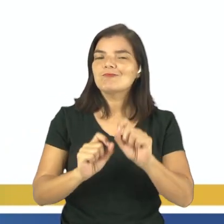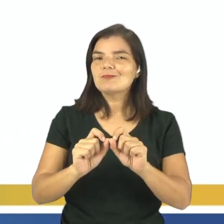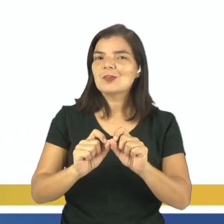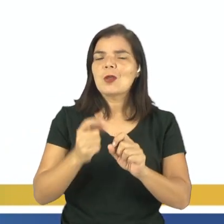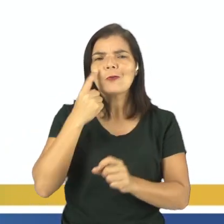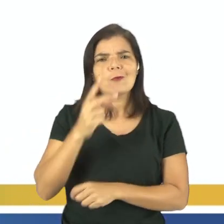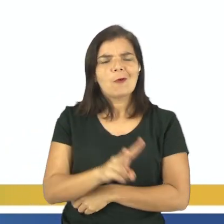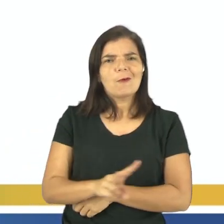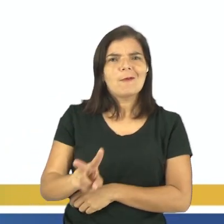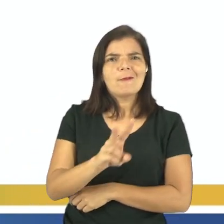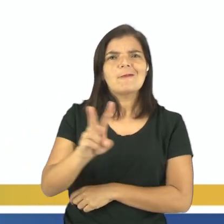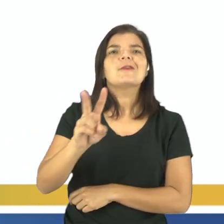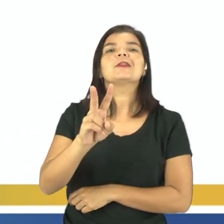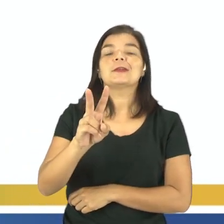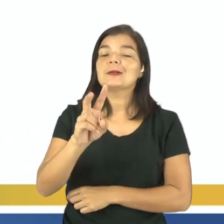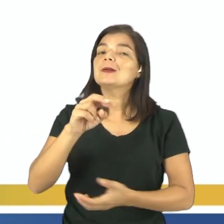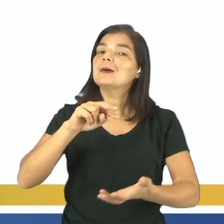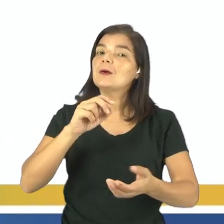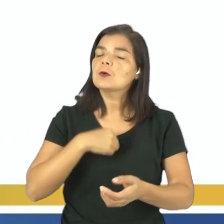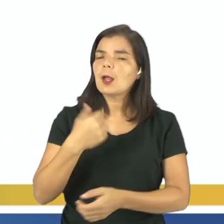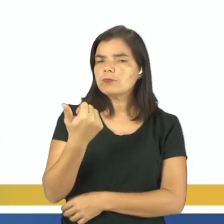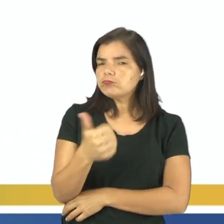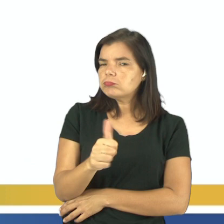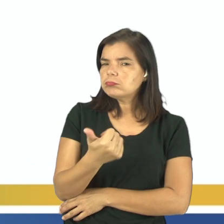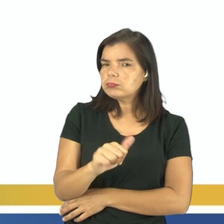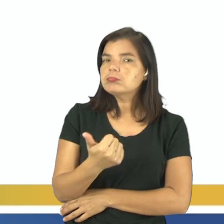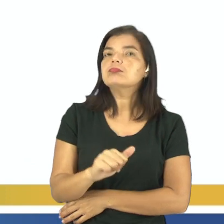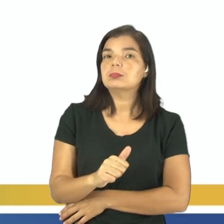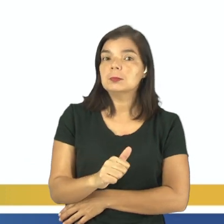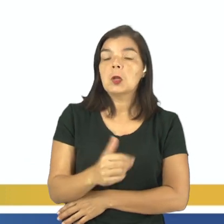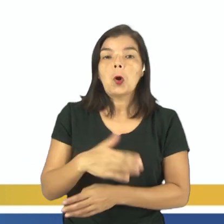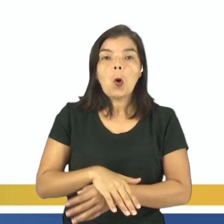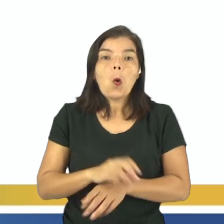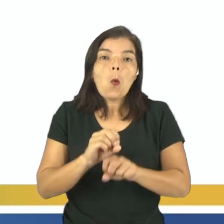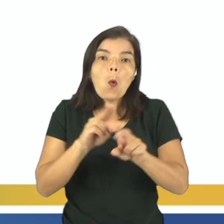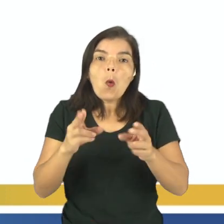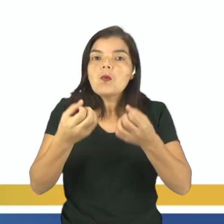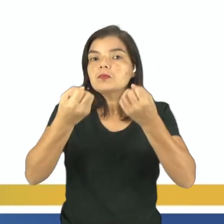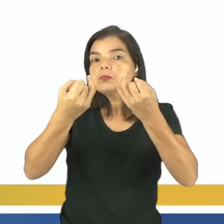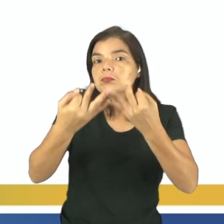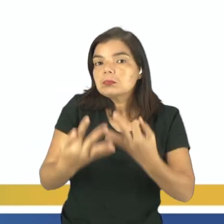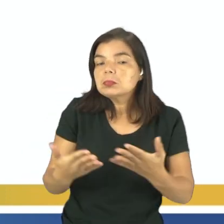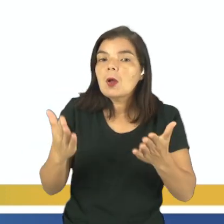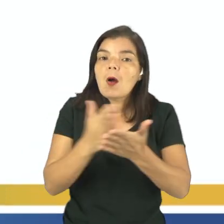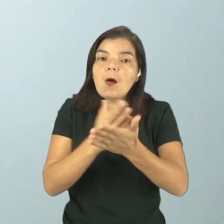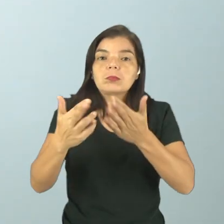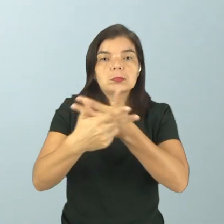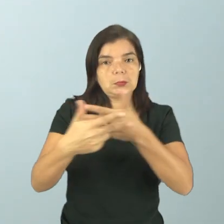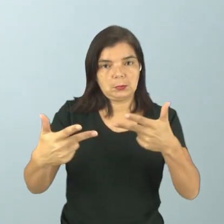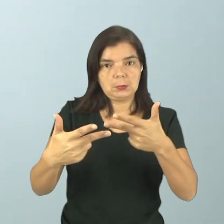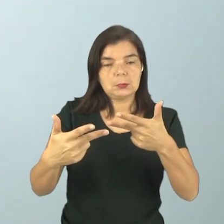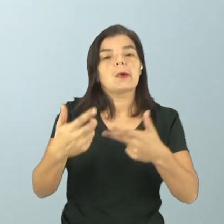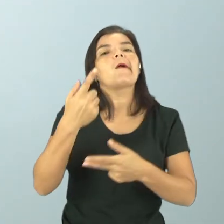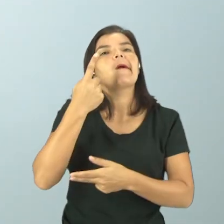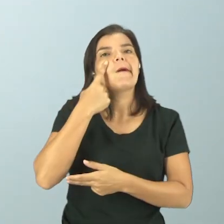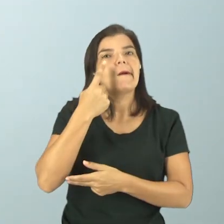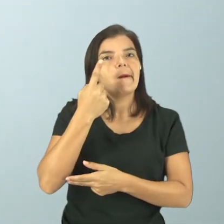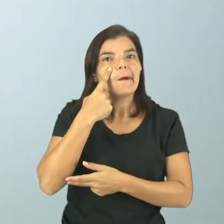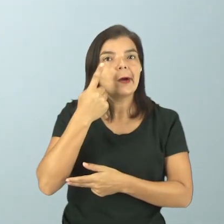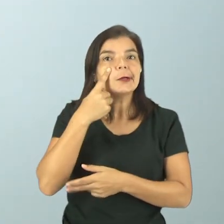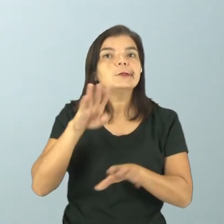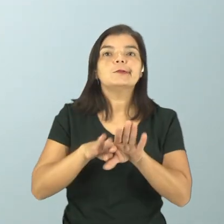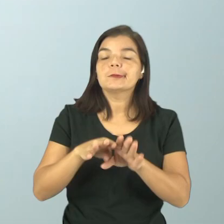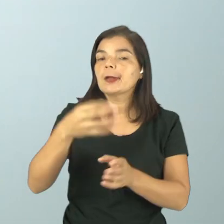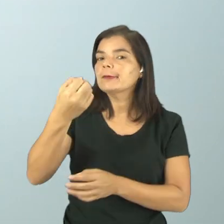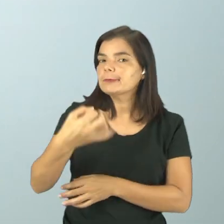A gente faz juízo de valor quando a gente faz uma avaliação, a gente faz um comentário sobre alguma coisa. Aí nós estamos fazendo